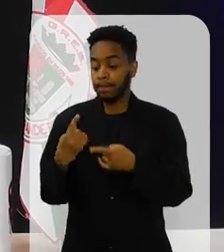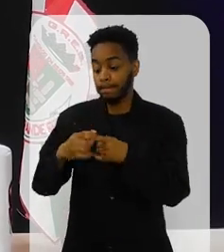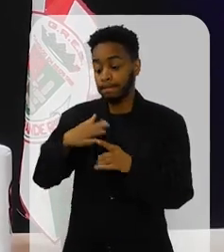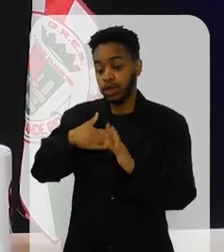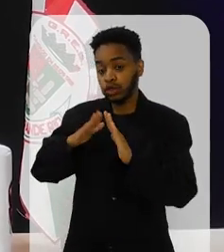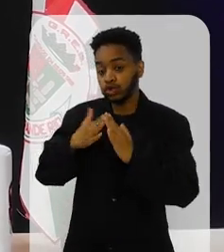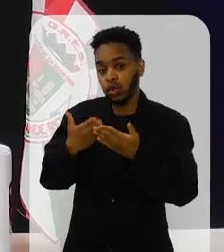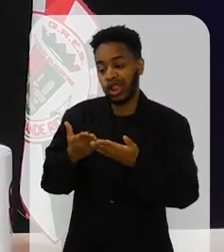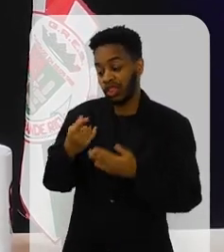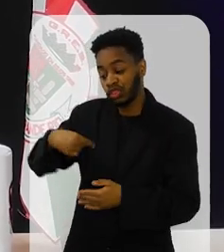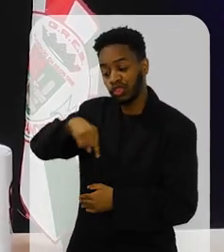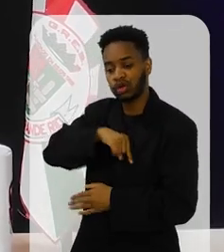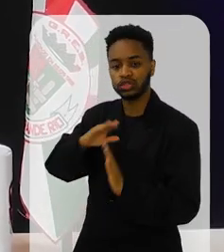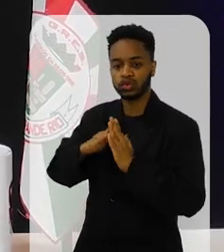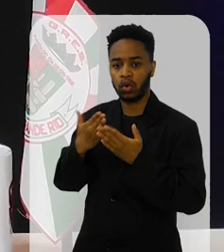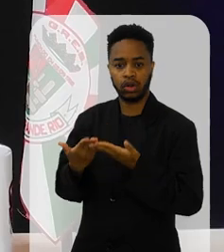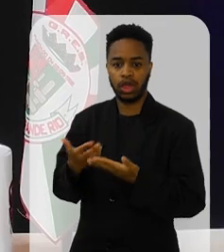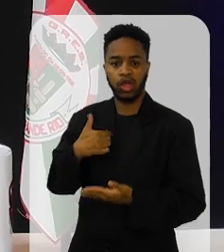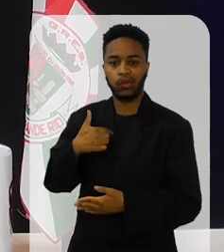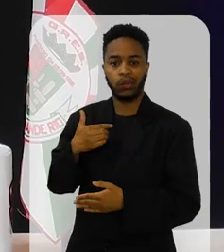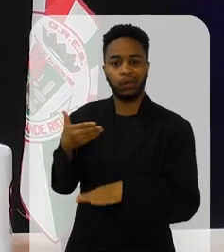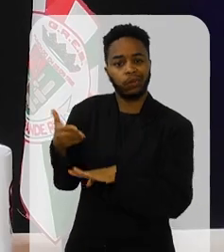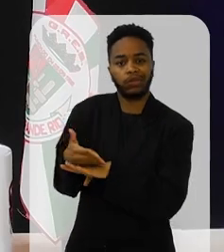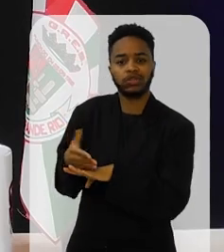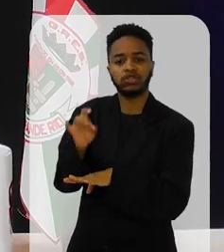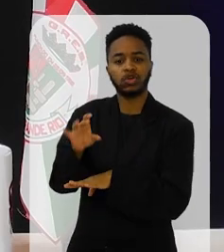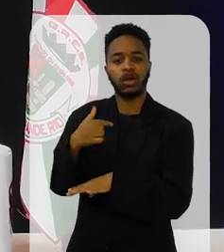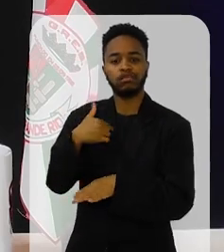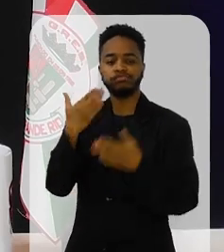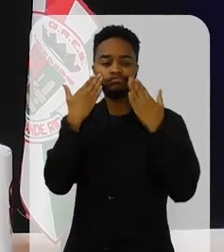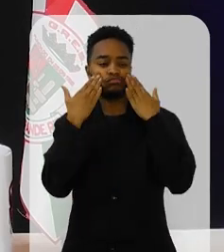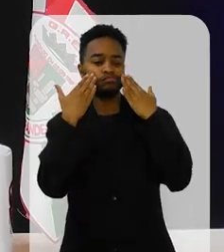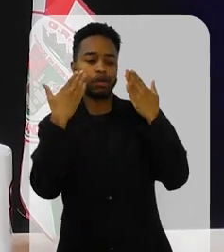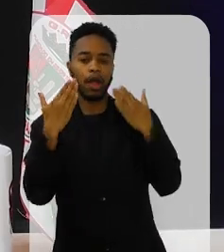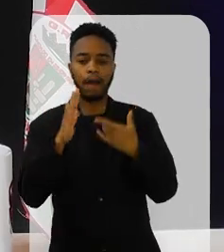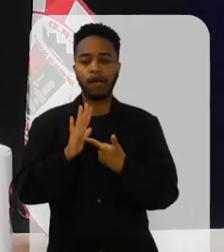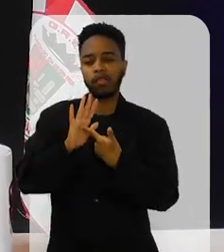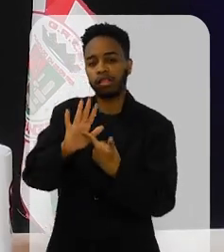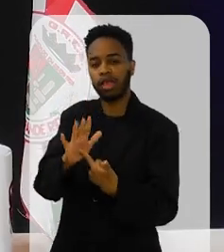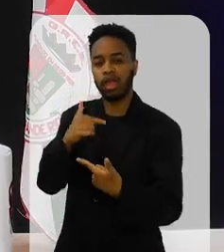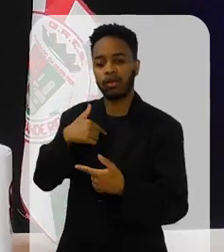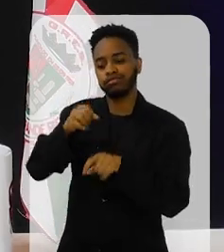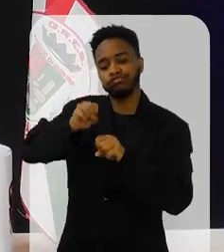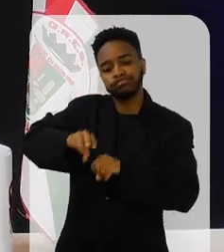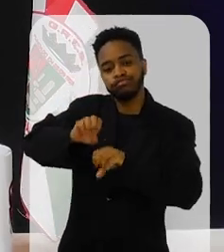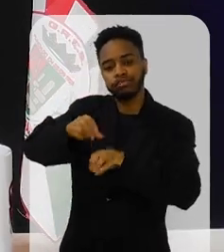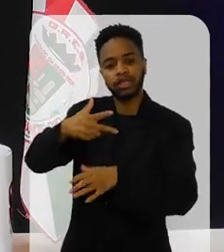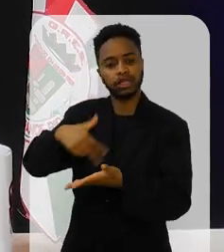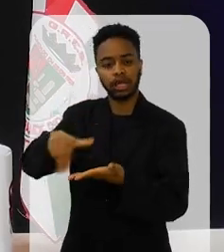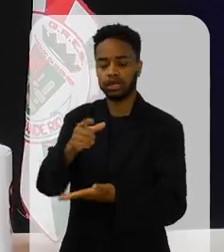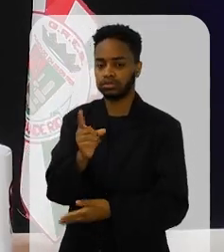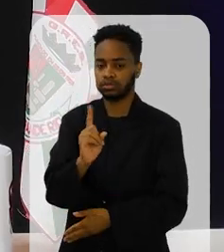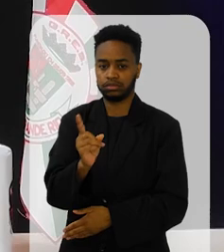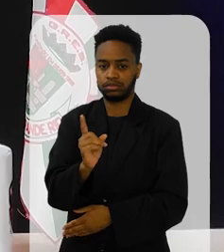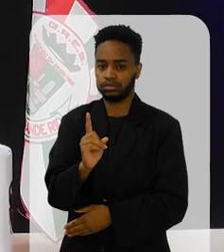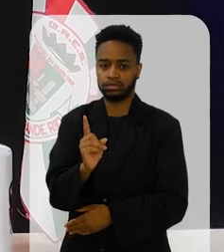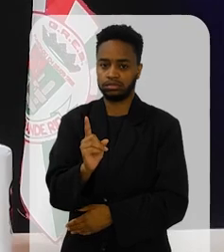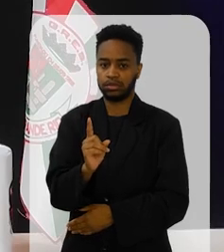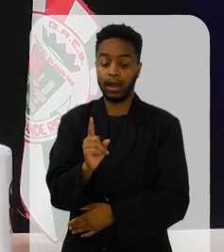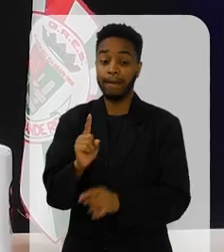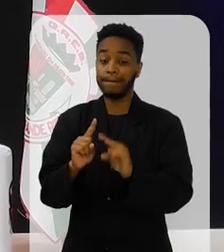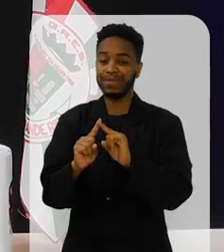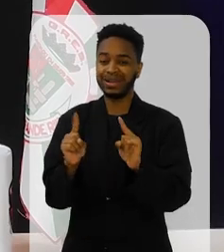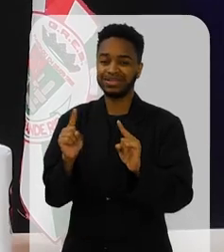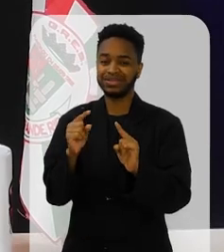minha escola é a nossa escola. Eu não estou ali só para poder... Porque é o Bira que está coreografando, é o Bira que está sendo o